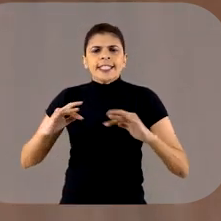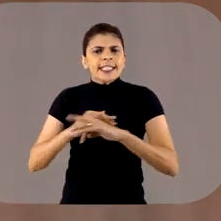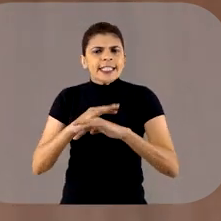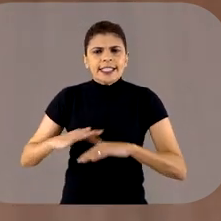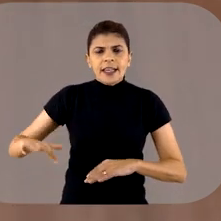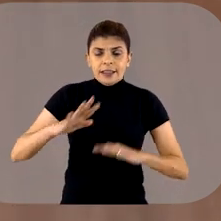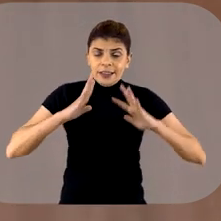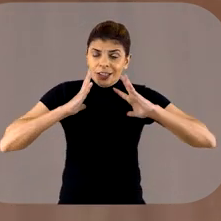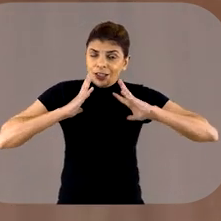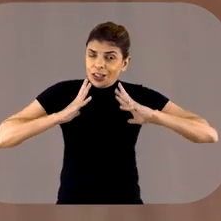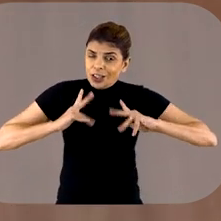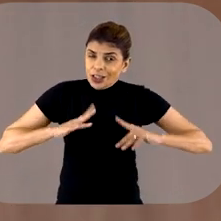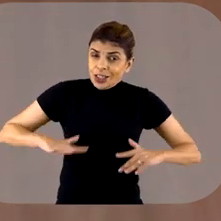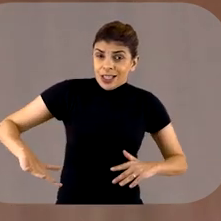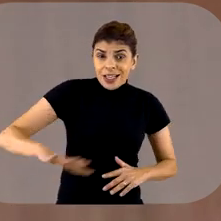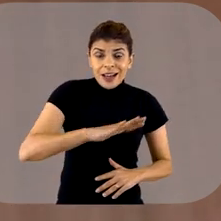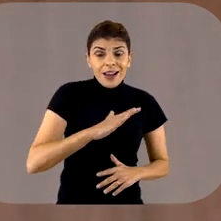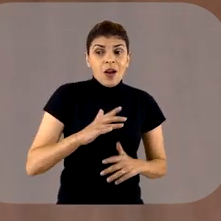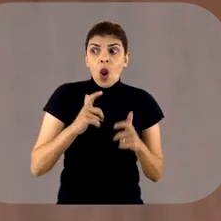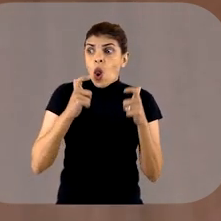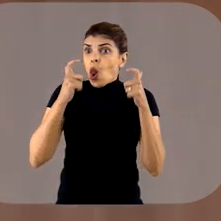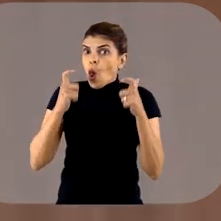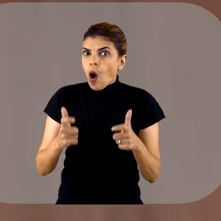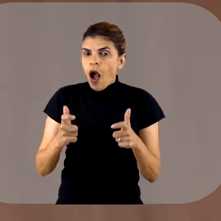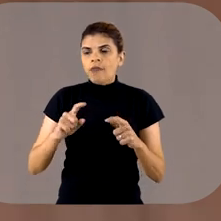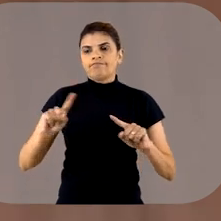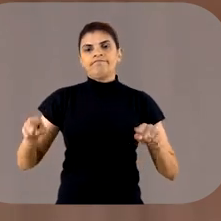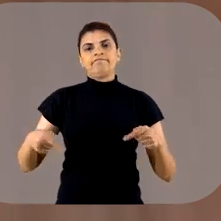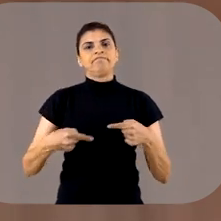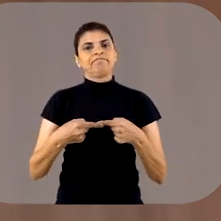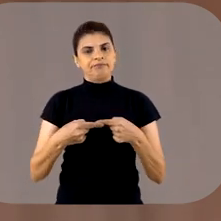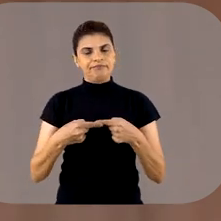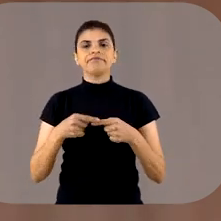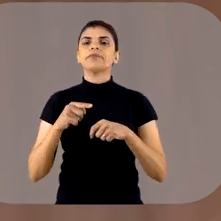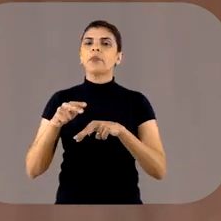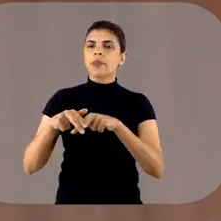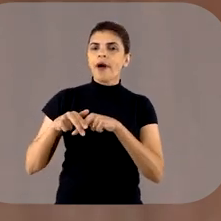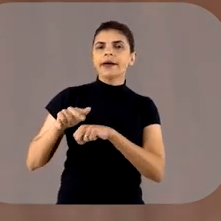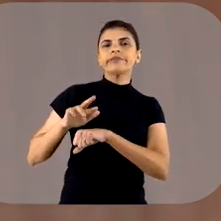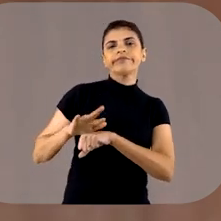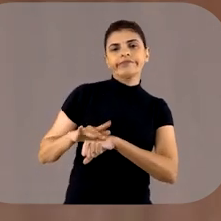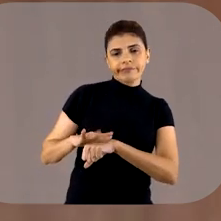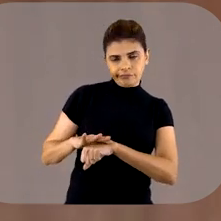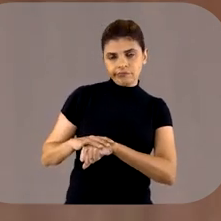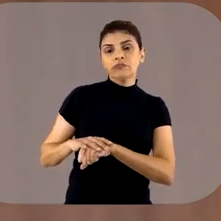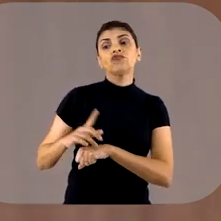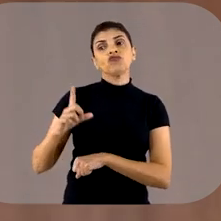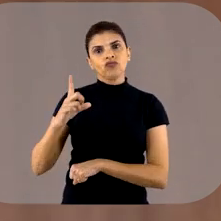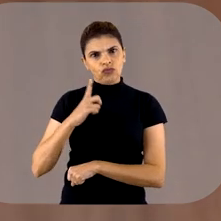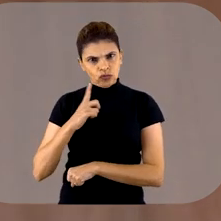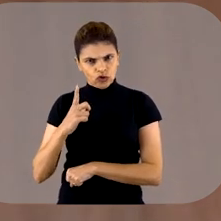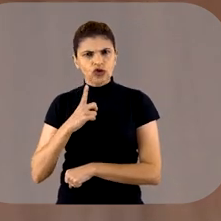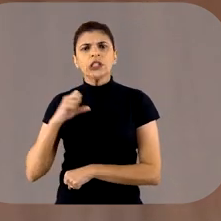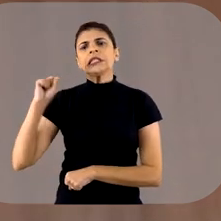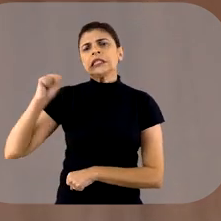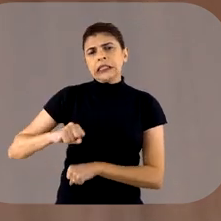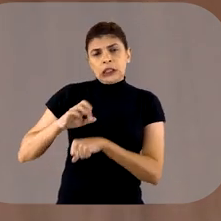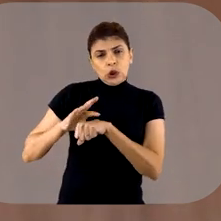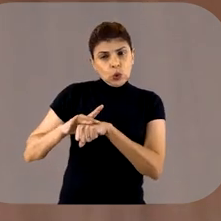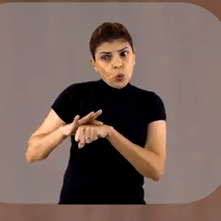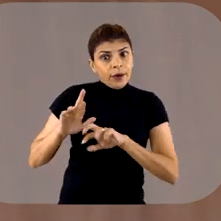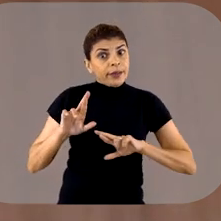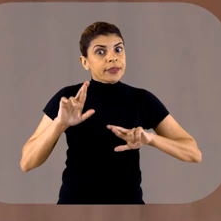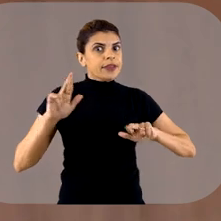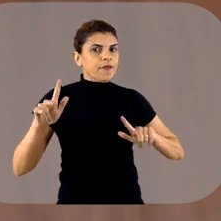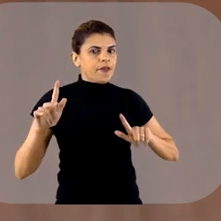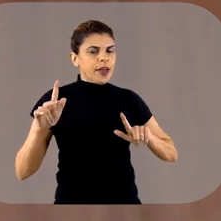cidade a higiene da cidade entendendo que o local tem a ver com a morbidade né então havia uma concepção de de